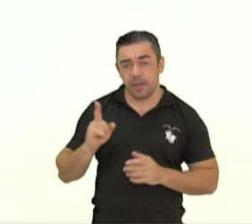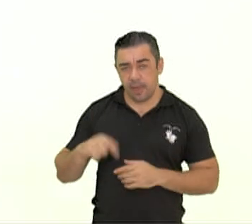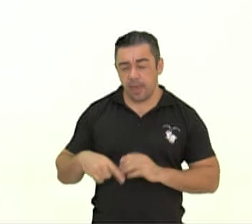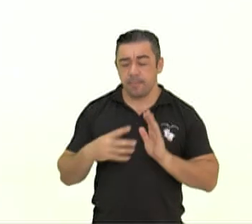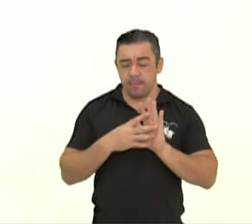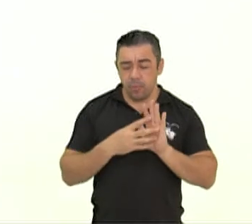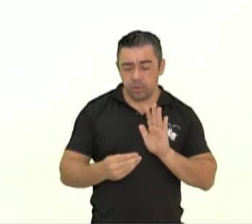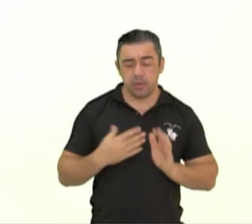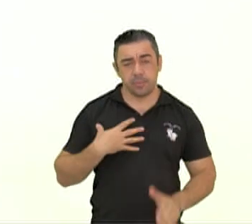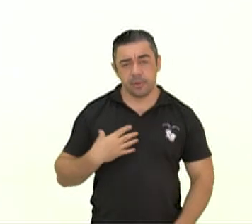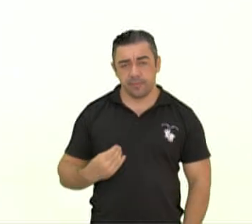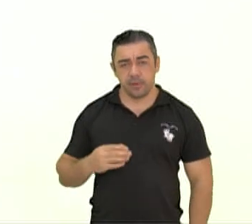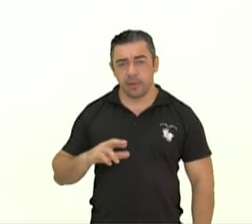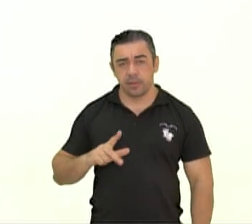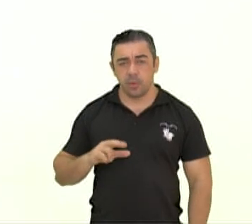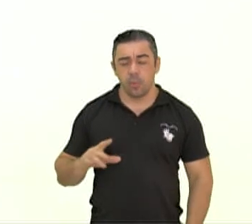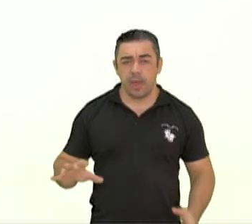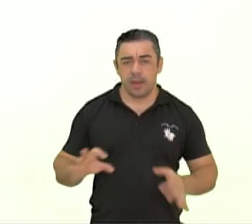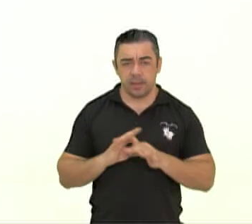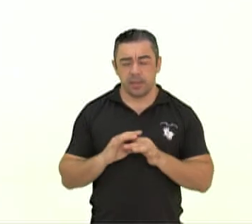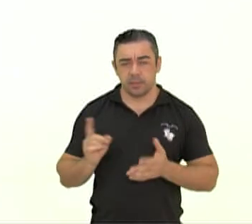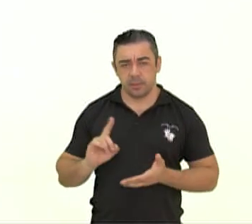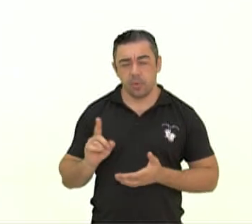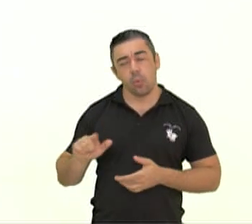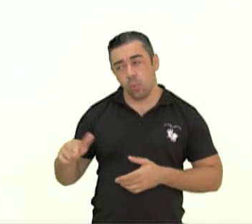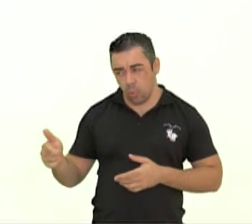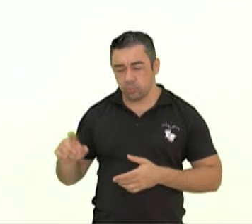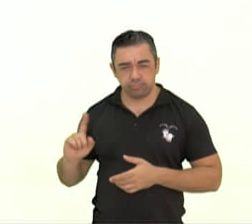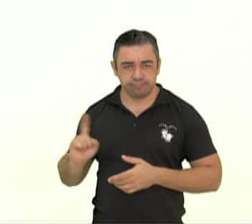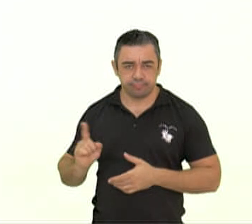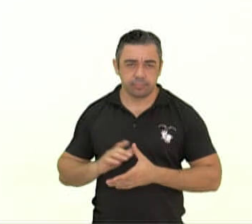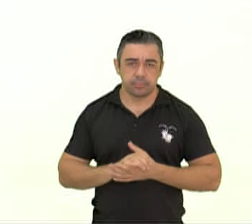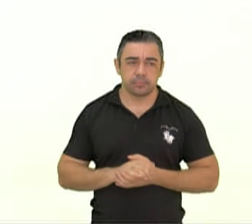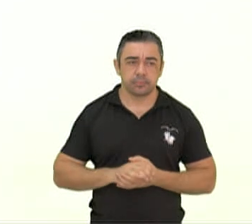filhos, que é o ser verbo de ligação, ok? O outro, não.